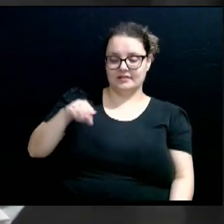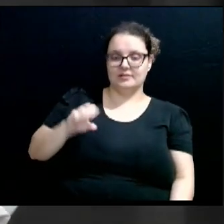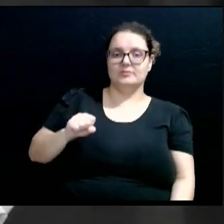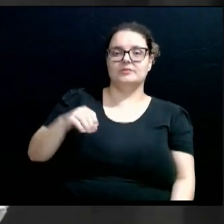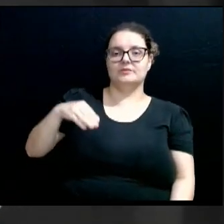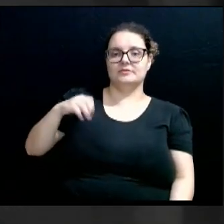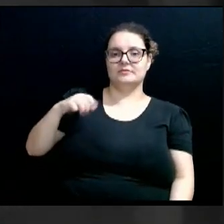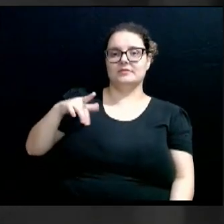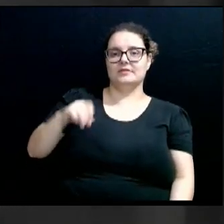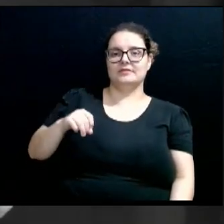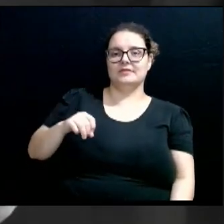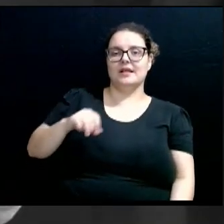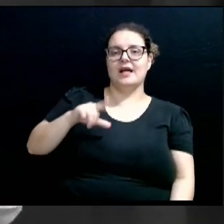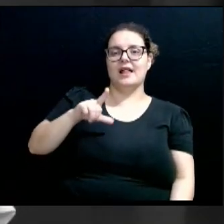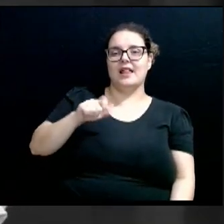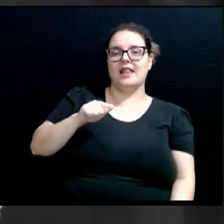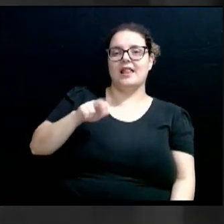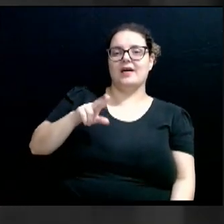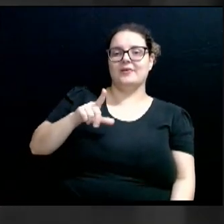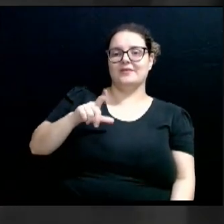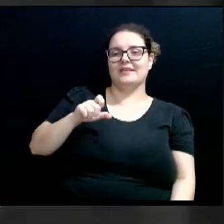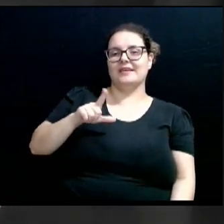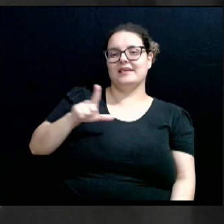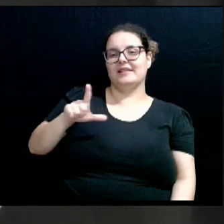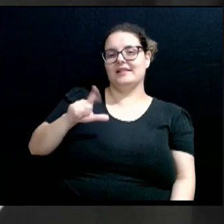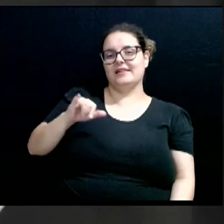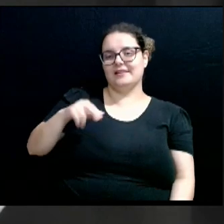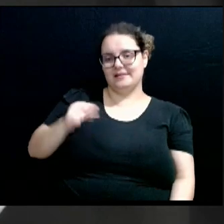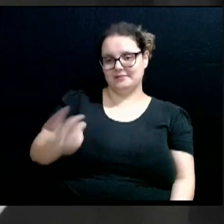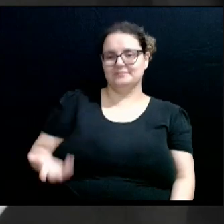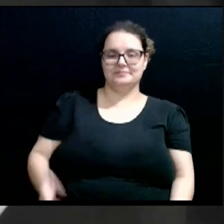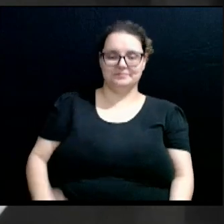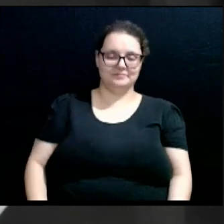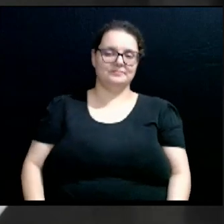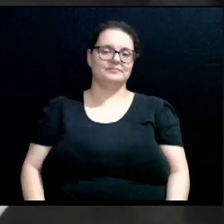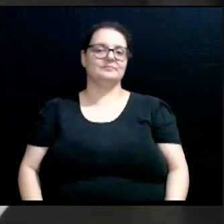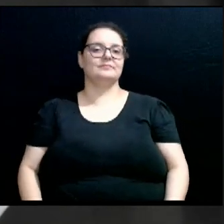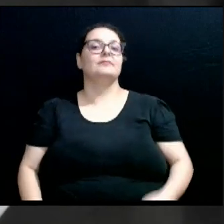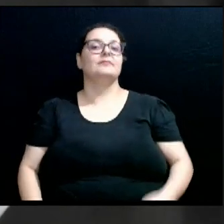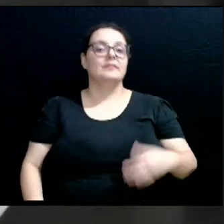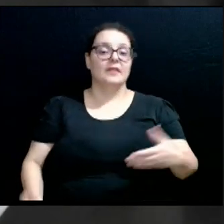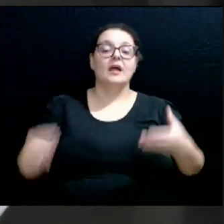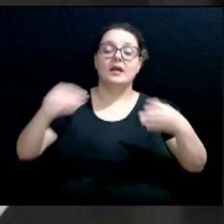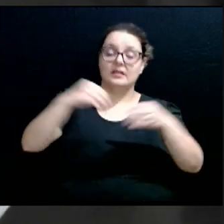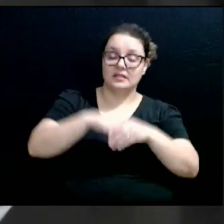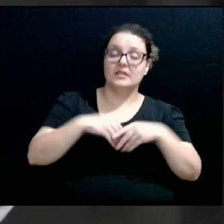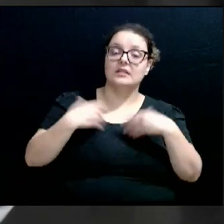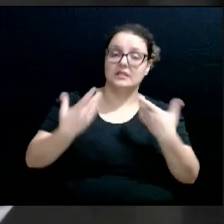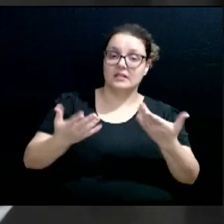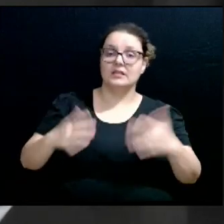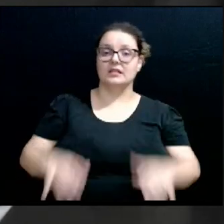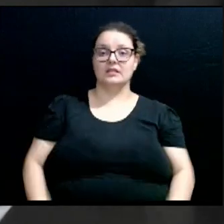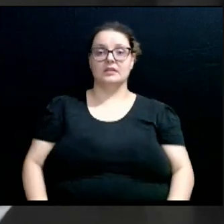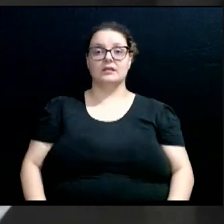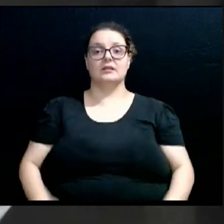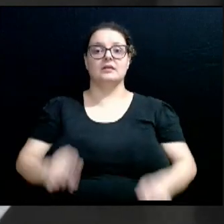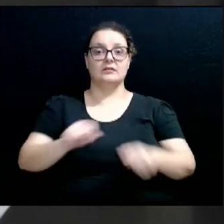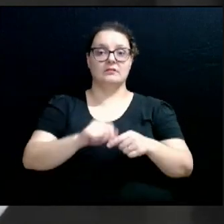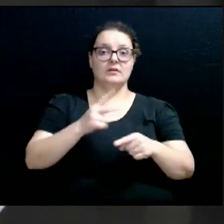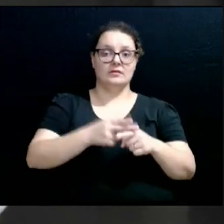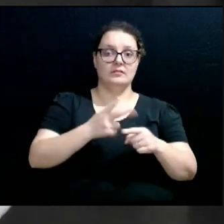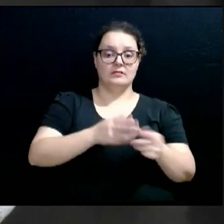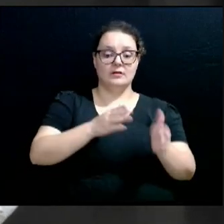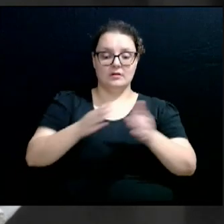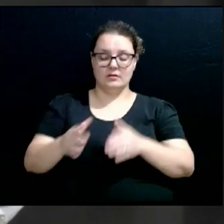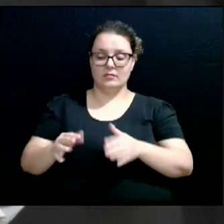L's. Né? E aí, dentro disso, a gente faz esse recorte com a Feira